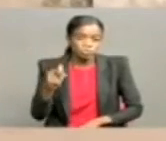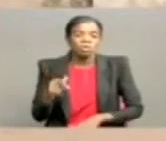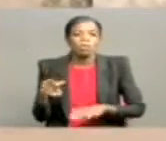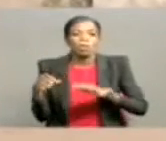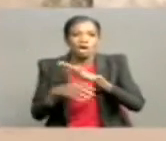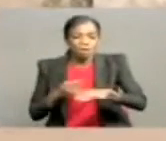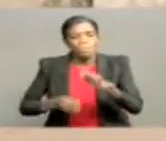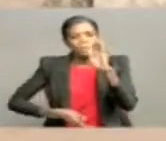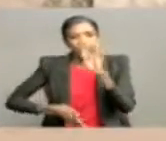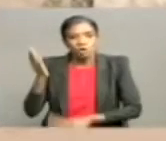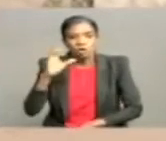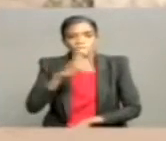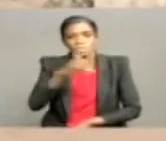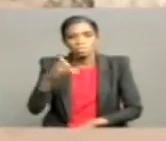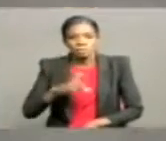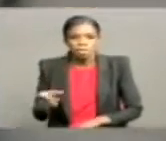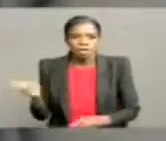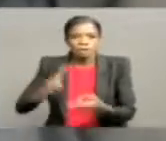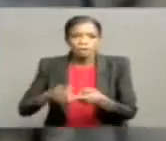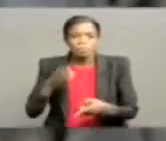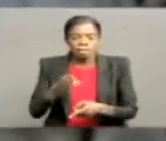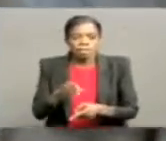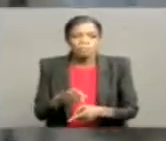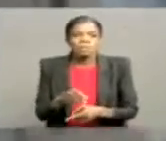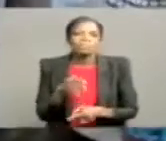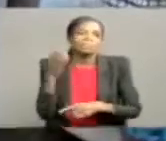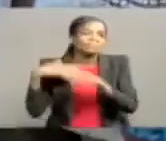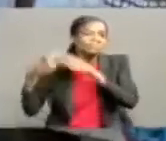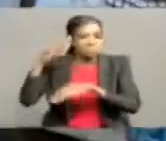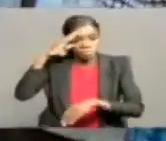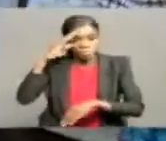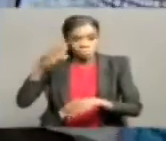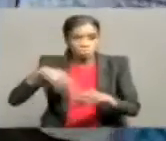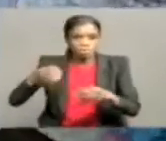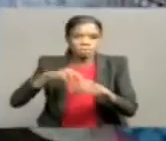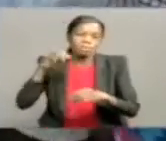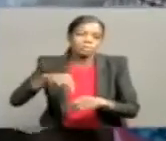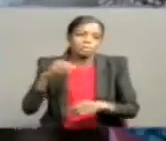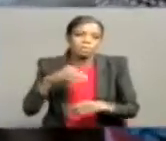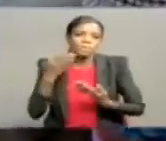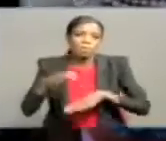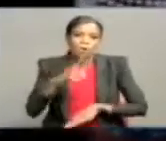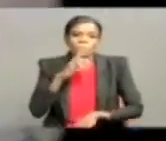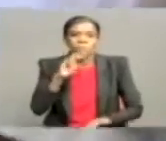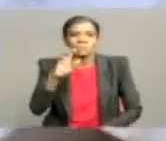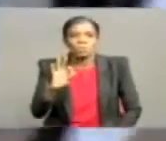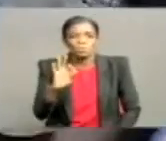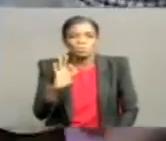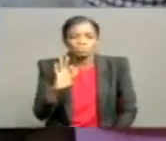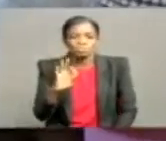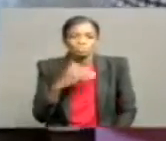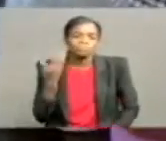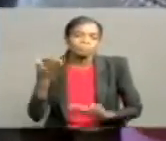o município do Kazenga, bairro Fortuna, onde vivia a vítima, agente de terceira de 34 anos.